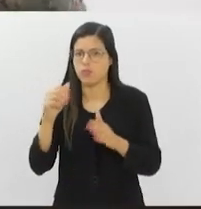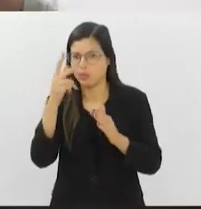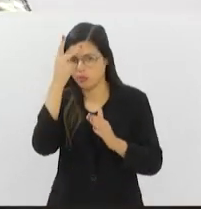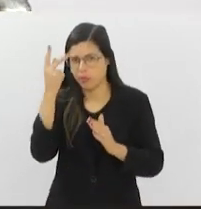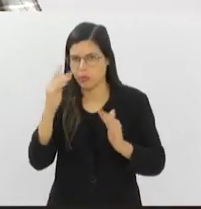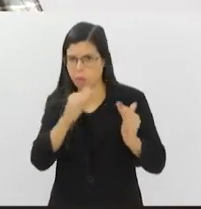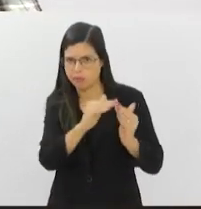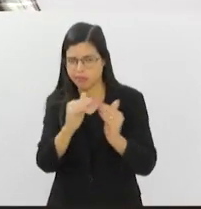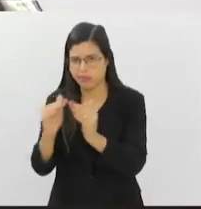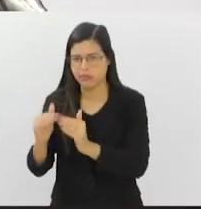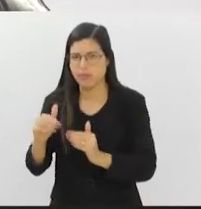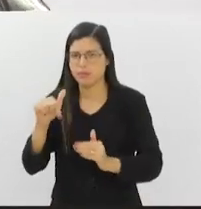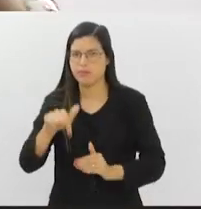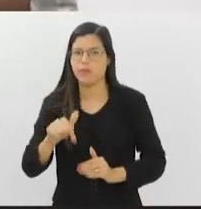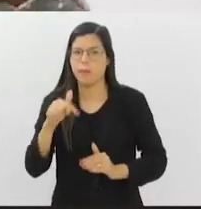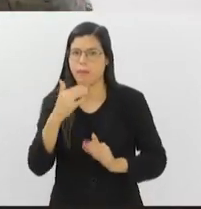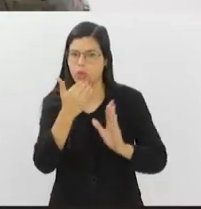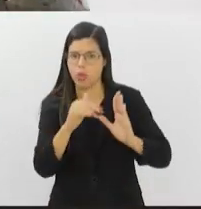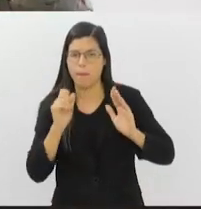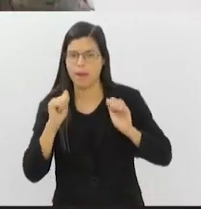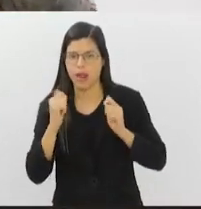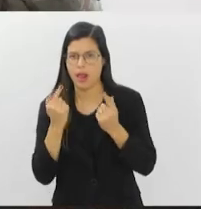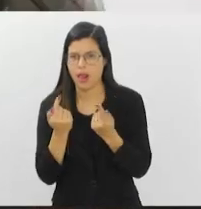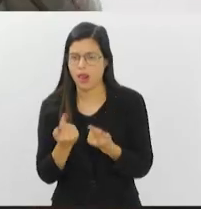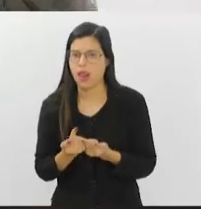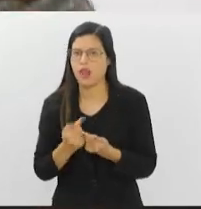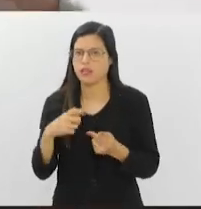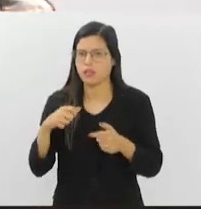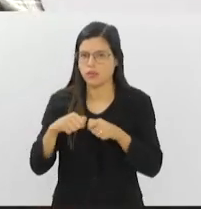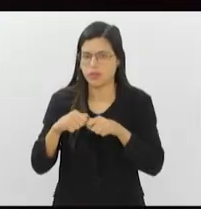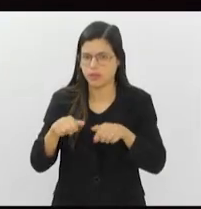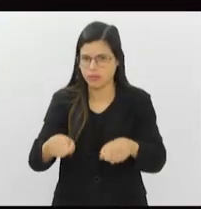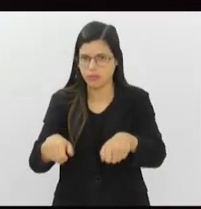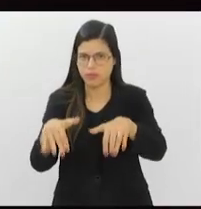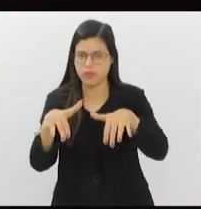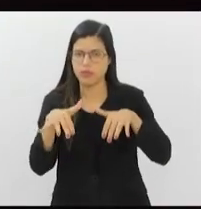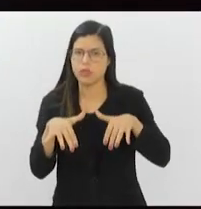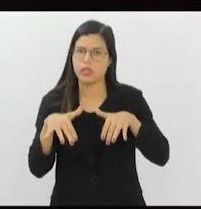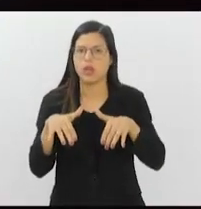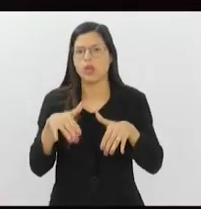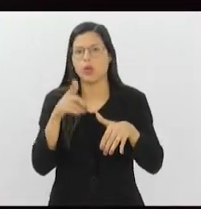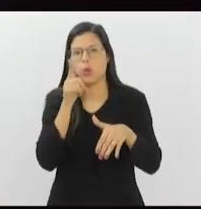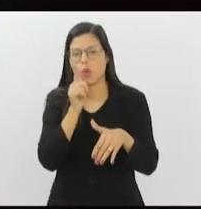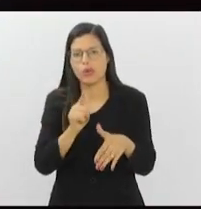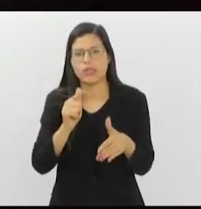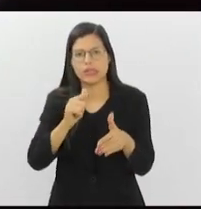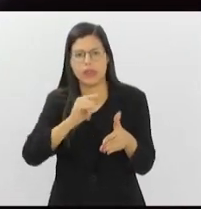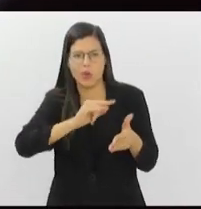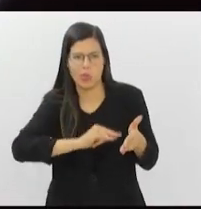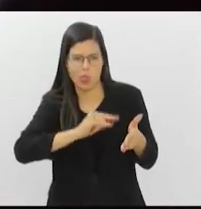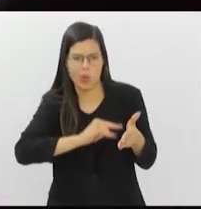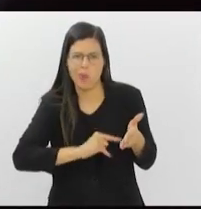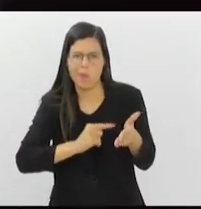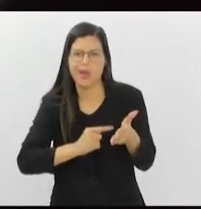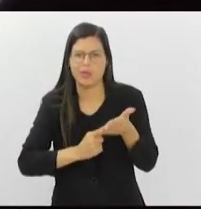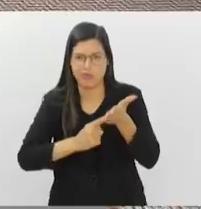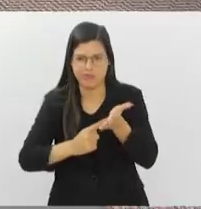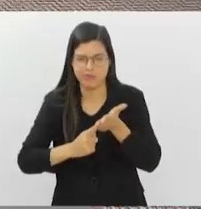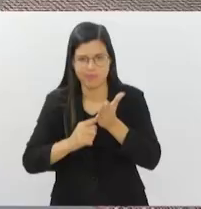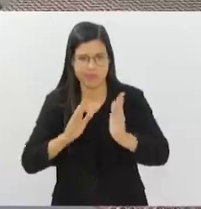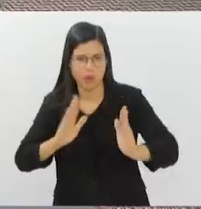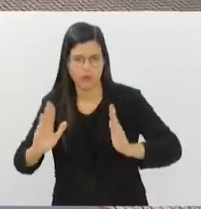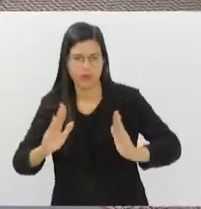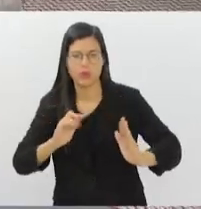Público e alerge que realizou uma audiência pública que resultou no taque mesmo provisório o termo é uma importante etapa